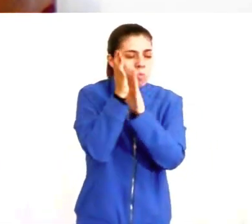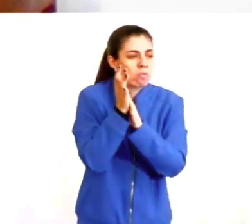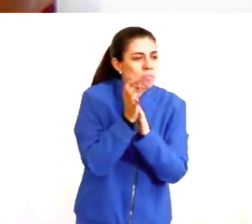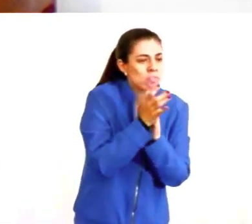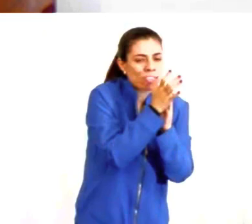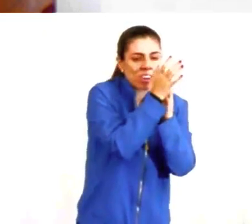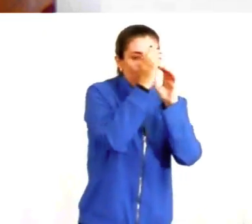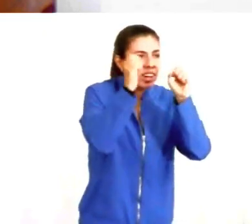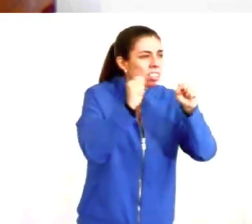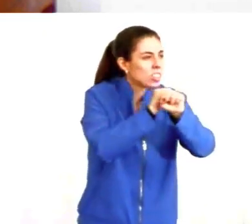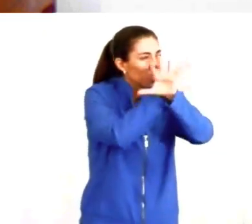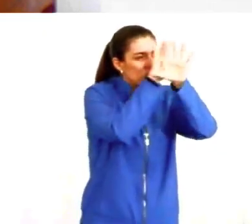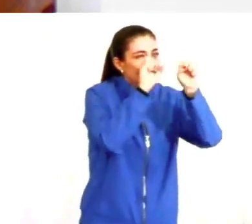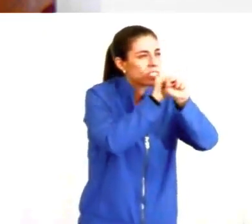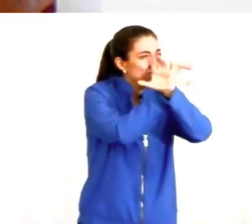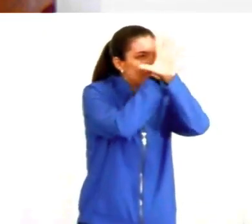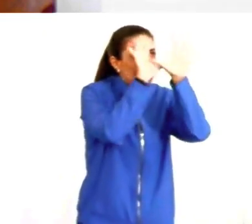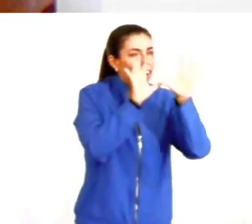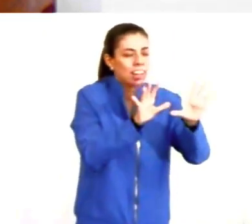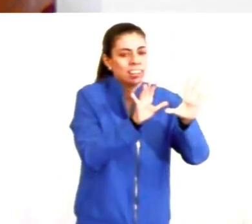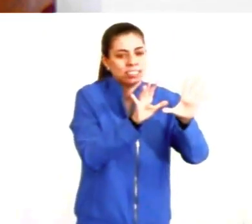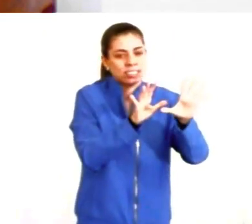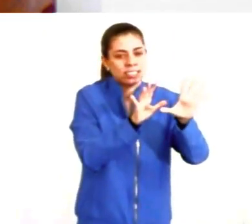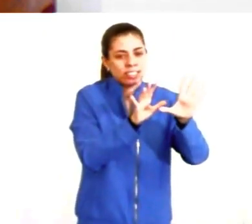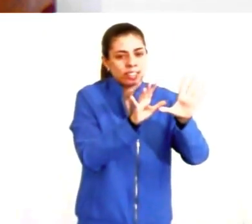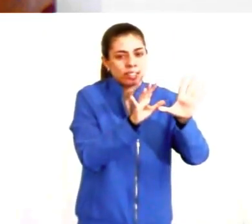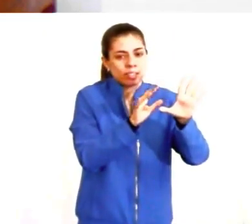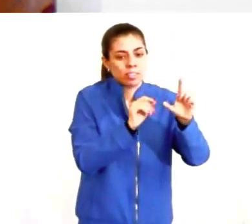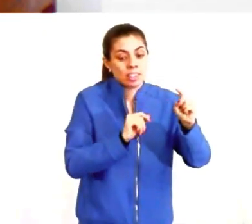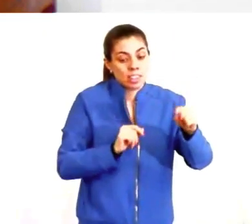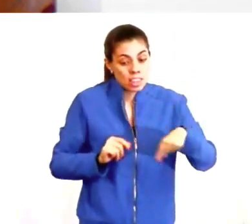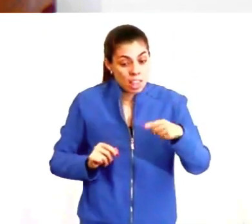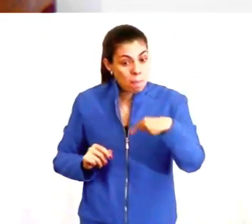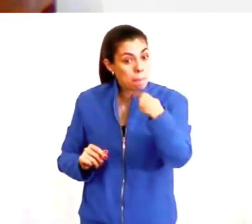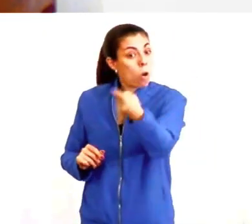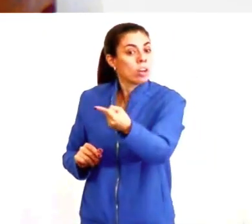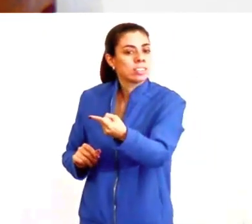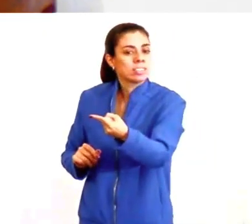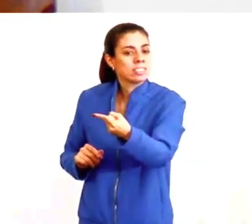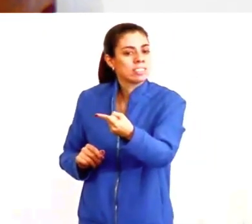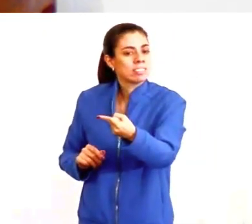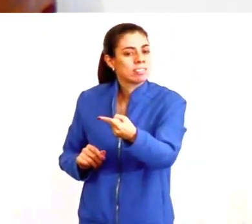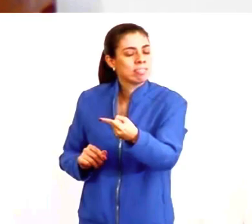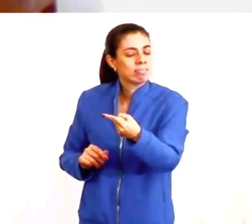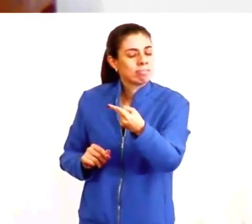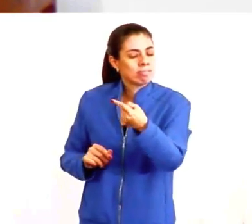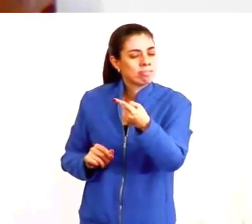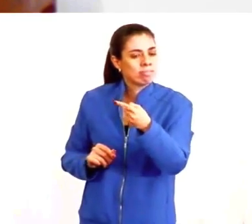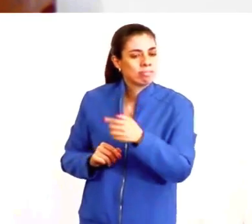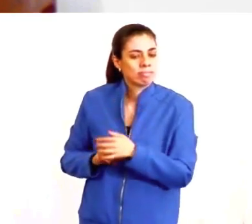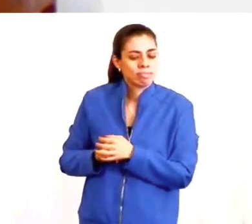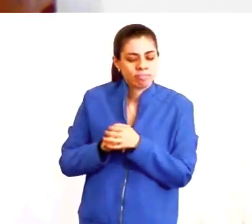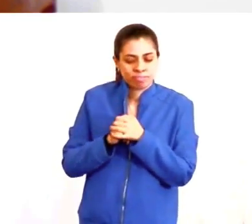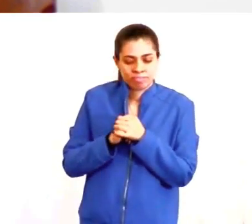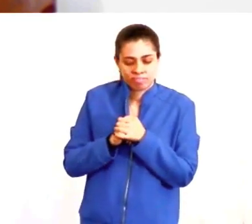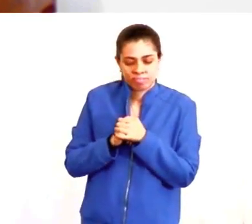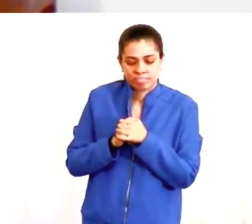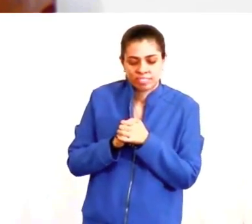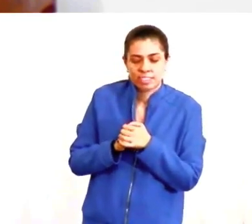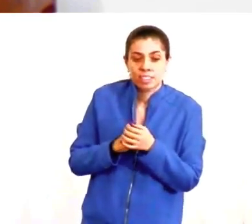a glória devida ao seu nome, se não conseguirmos dedicar